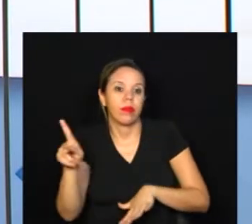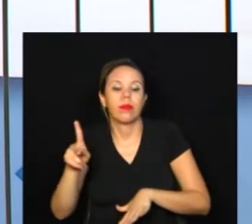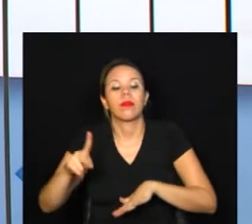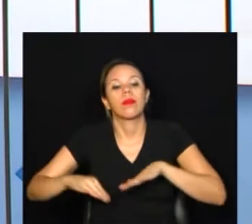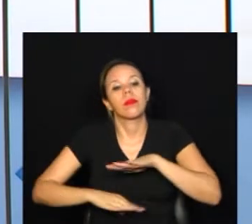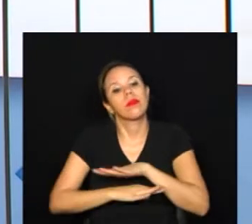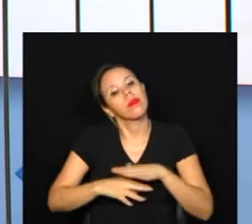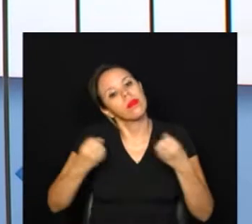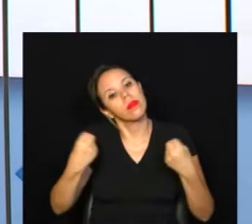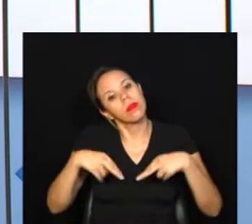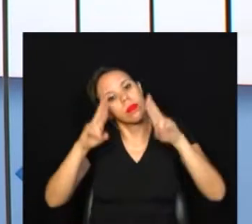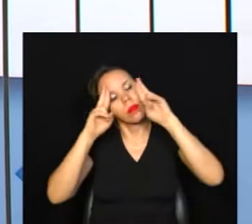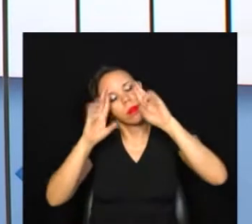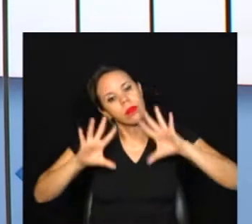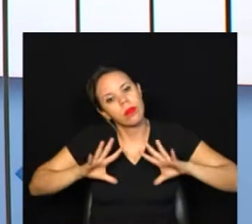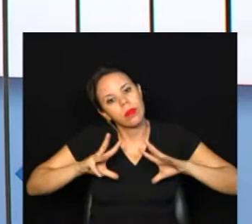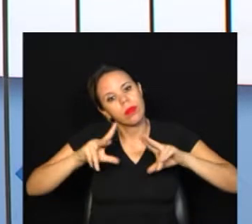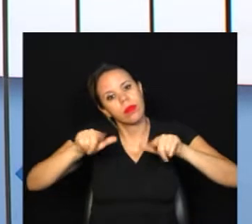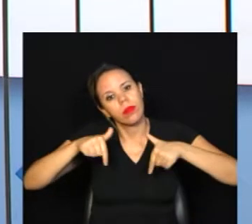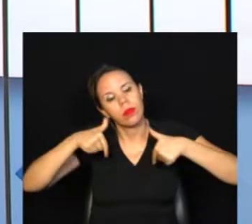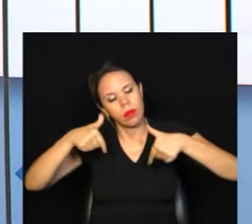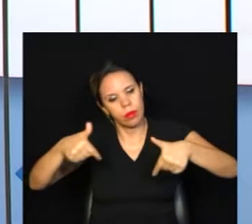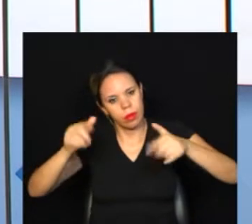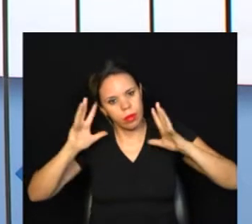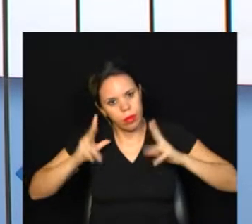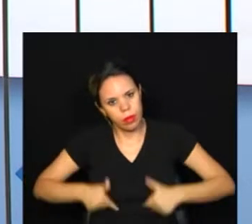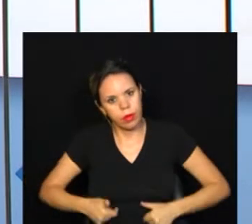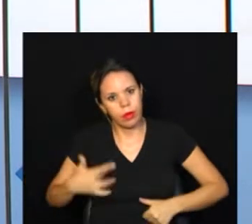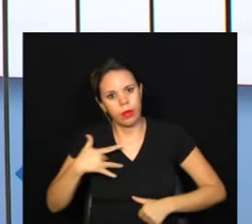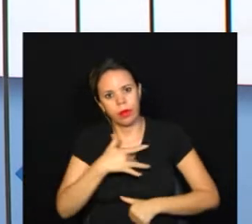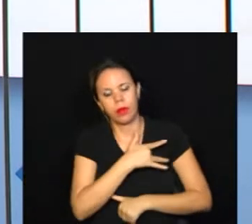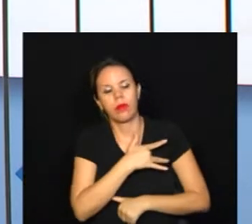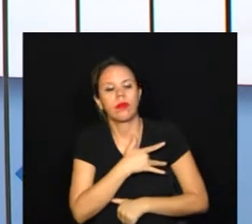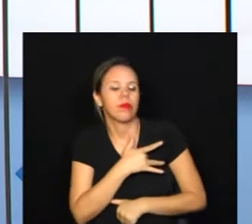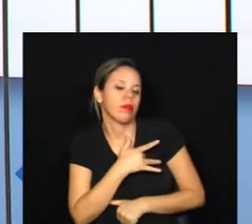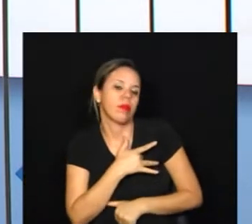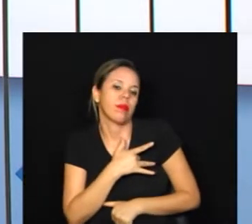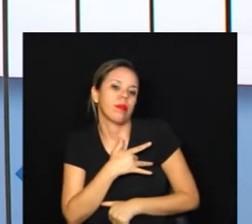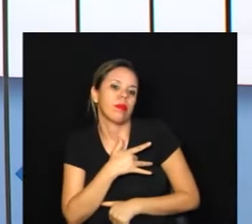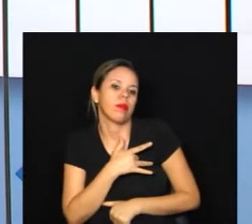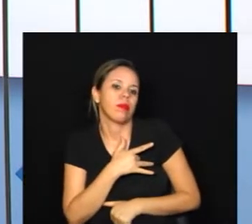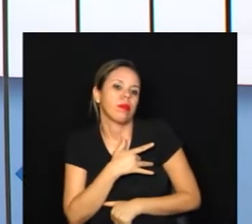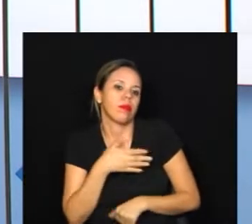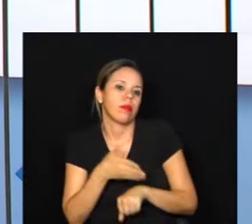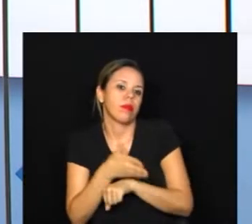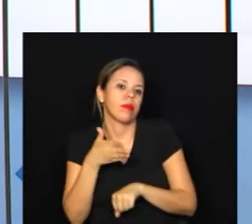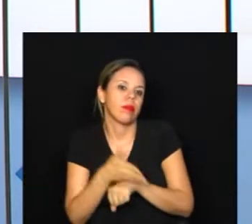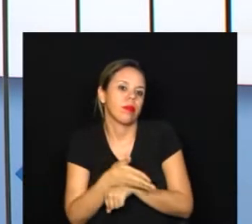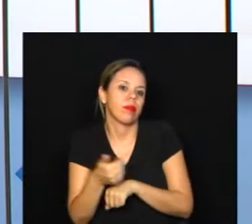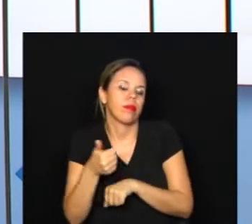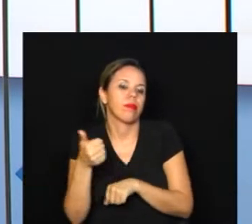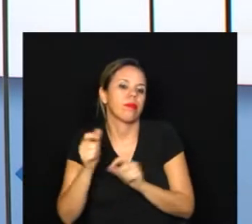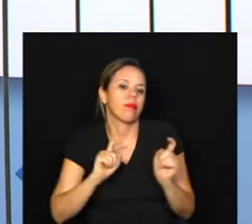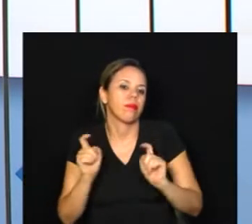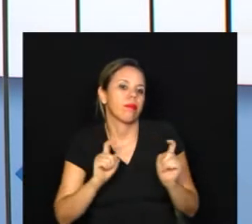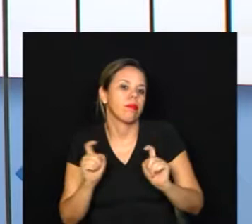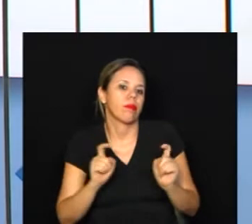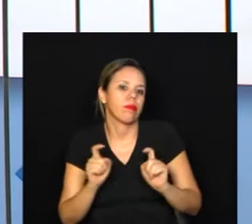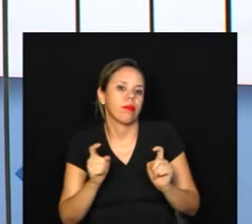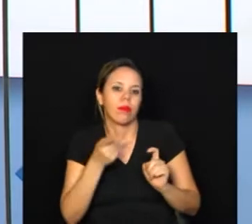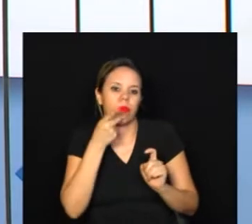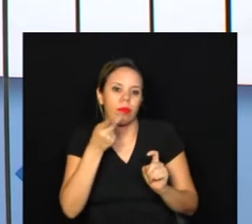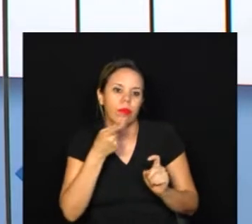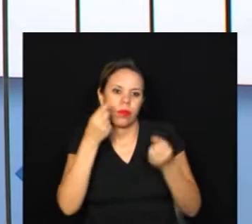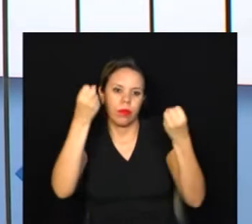Câmara, respeitando todas as medidas de segurança sanitária. Ele vai participar desta primeira reunião falando